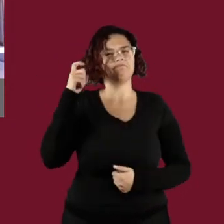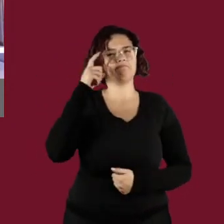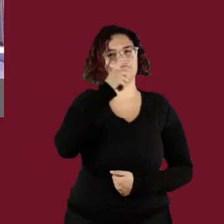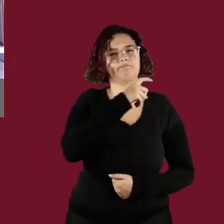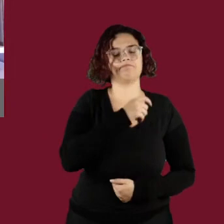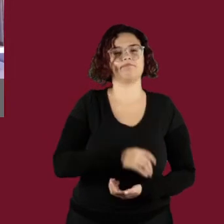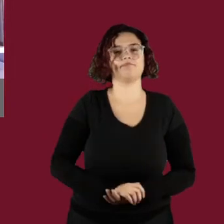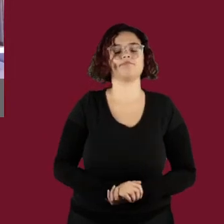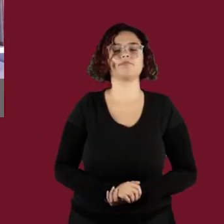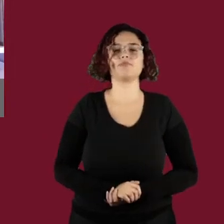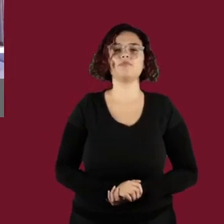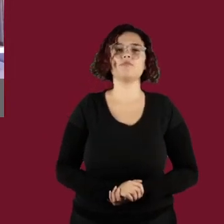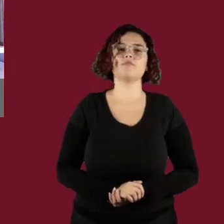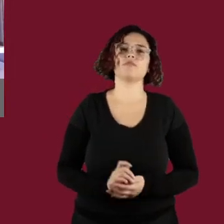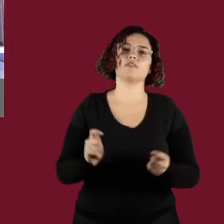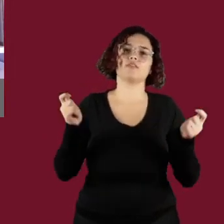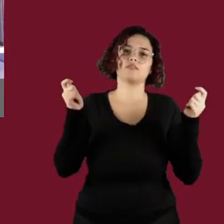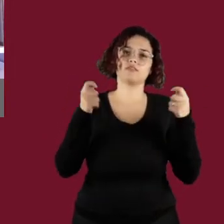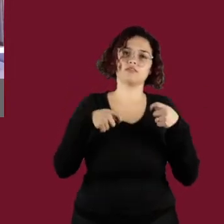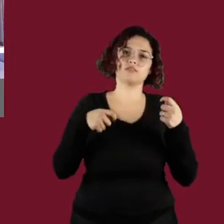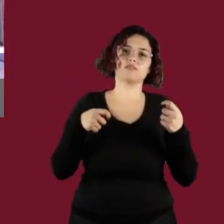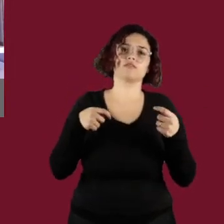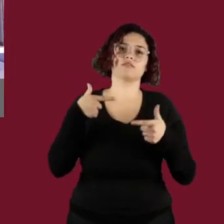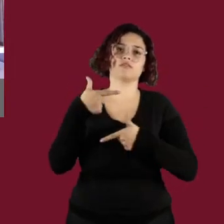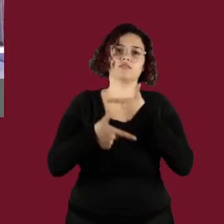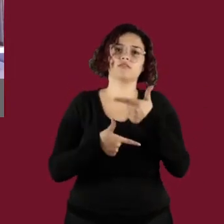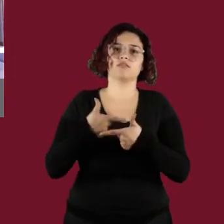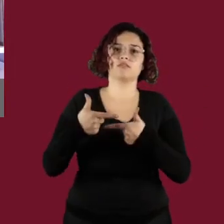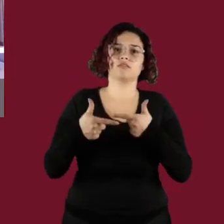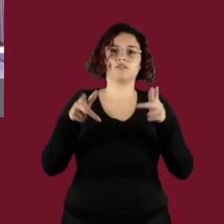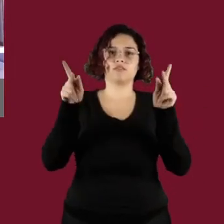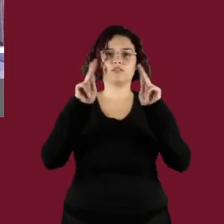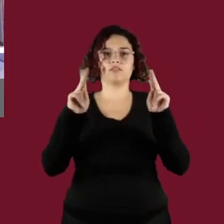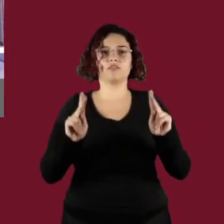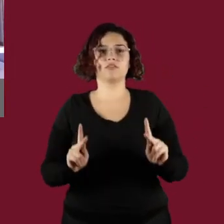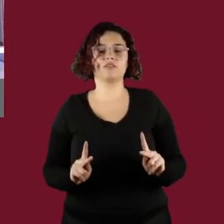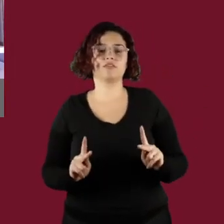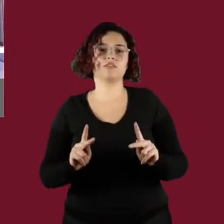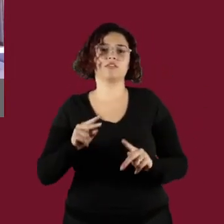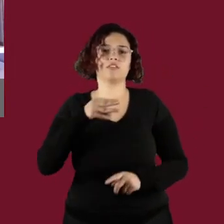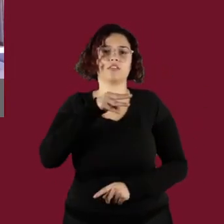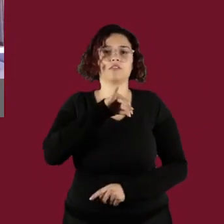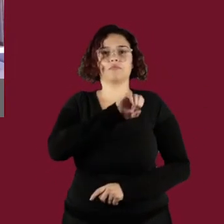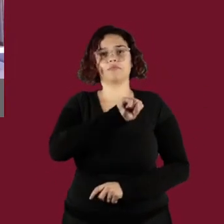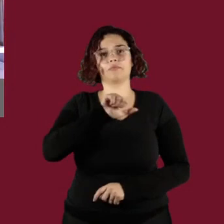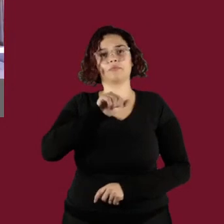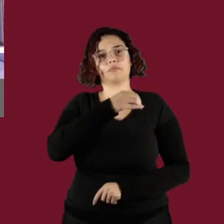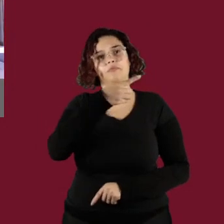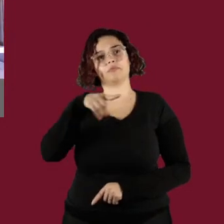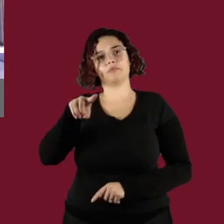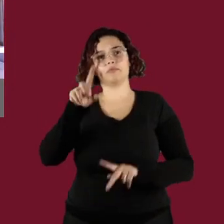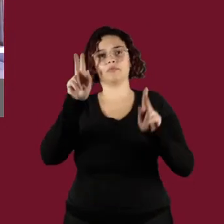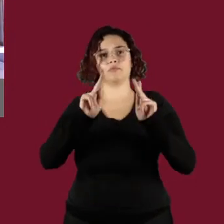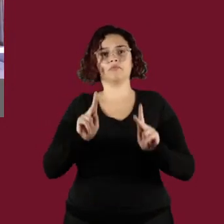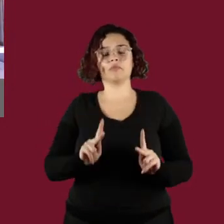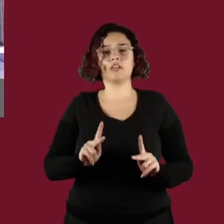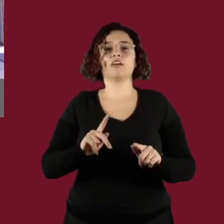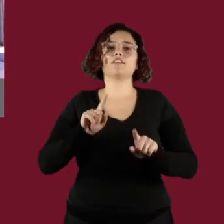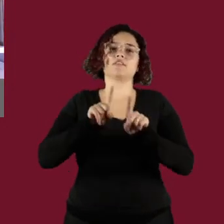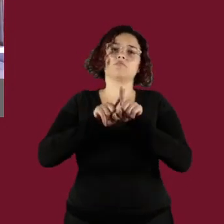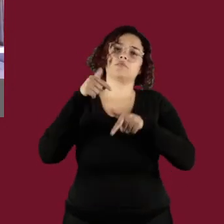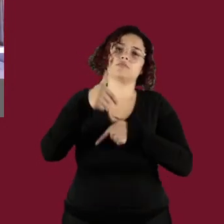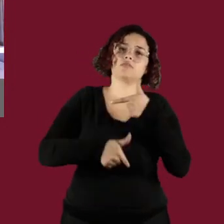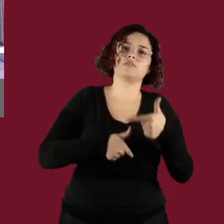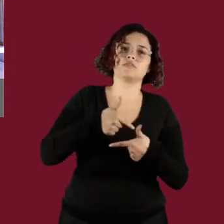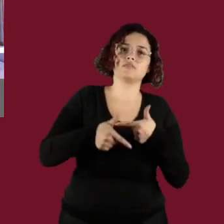Poderíamos falar das missões de paz em algum momento, poderíamos falar de quantas pessoas é que têm servido, poderíamos falar das atividades paralelas dos soldados